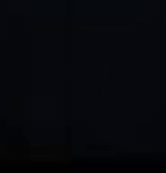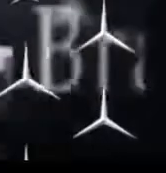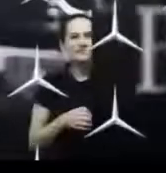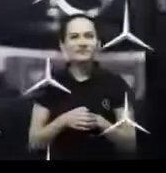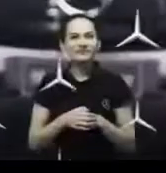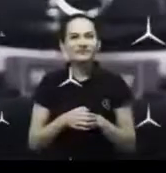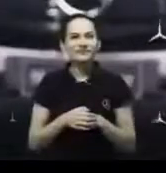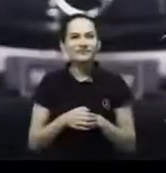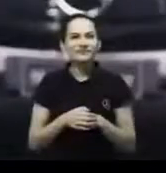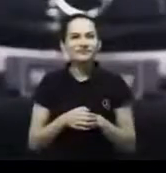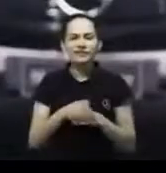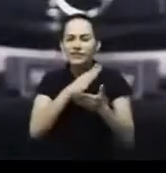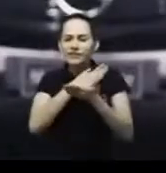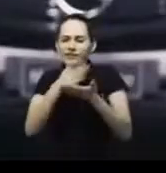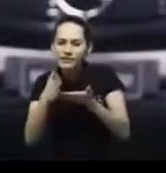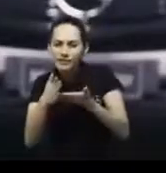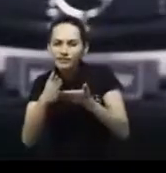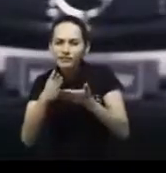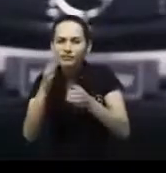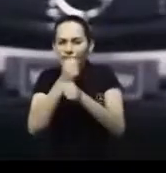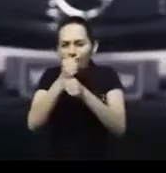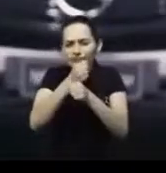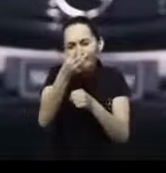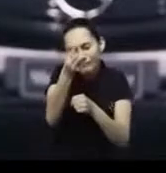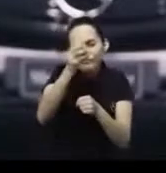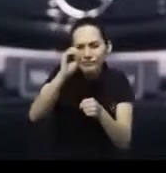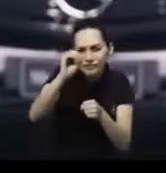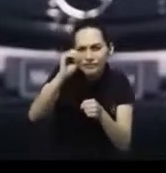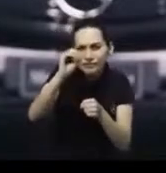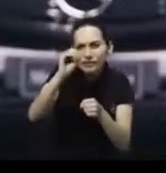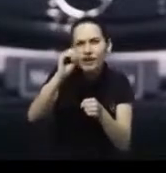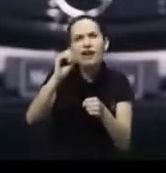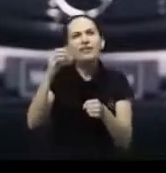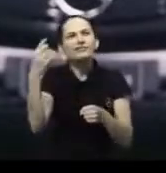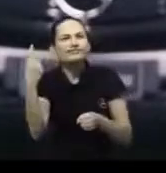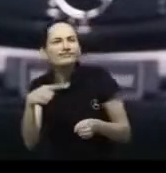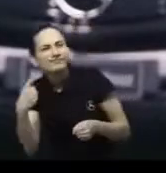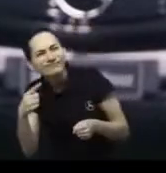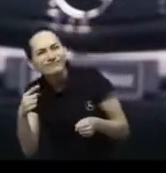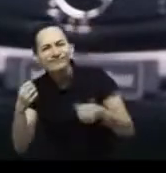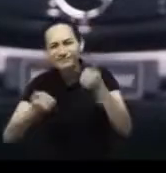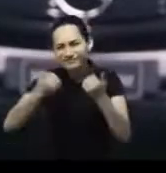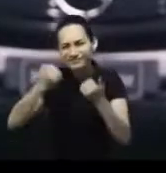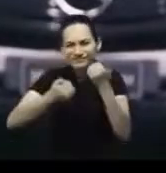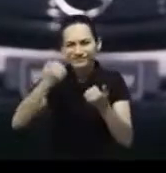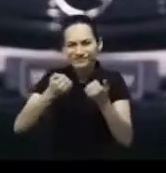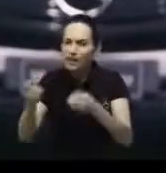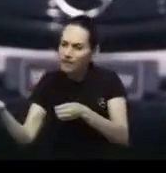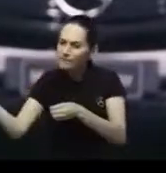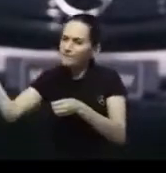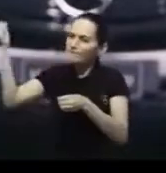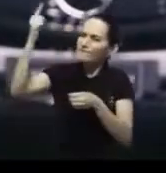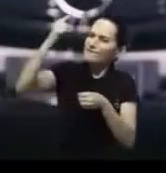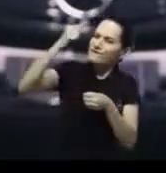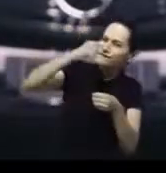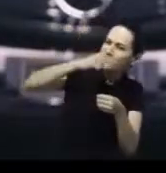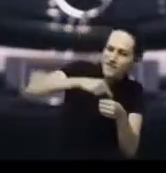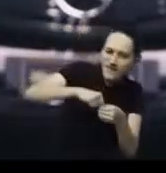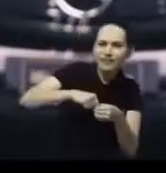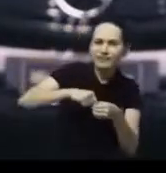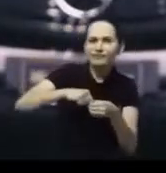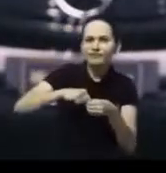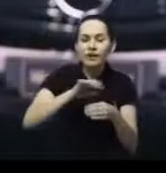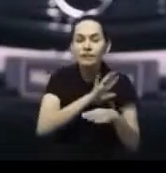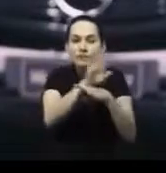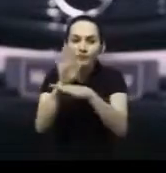E desde a década de 1960 quando os primeiros automóveis da marca Foram importados para atender os